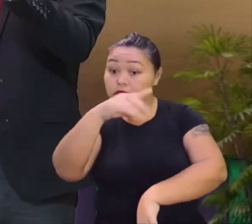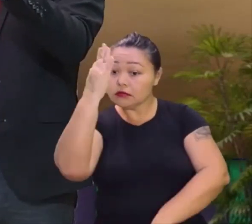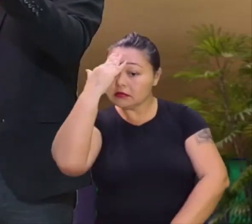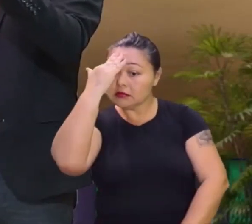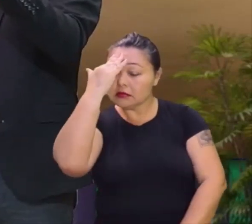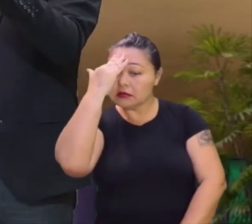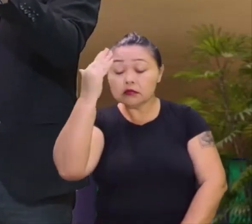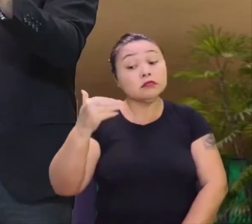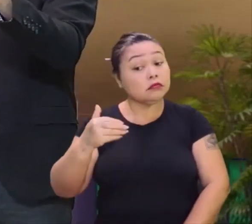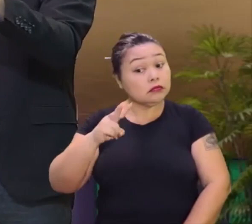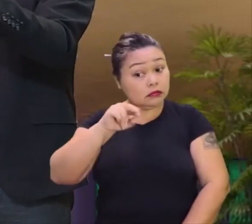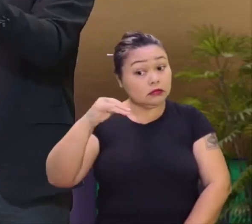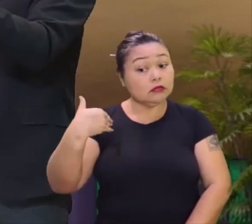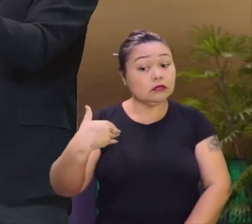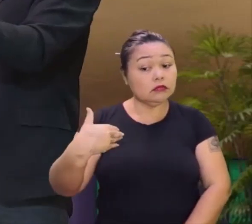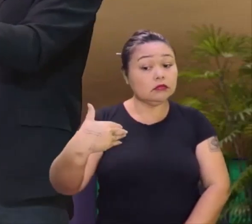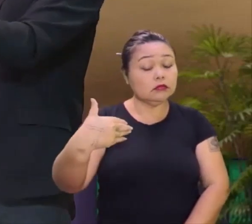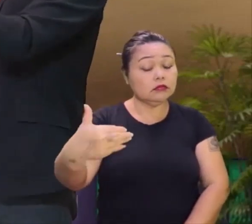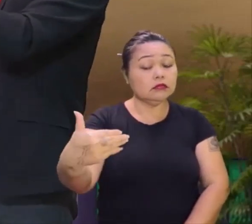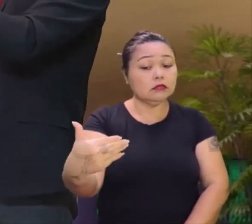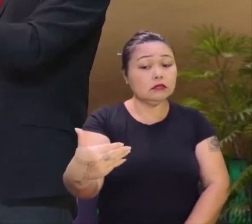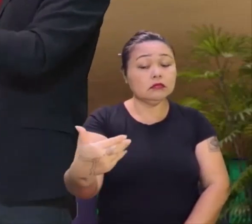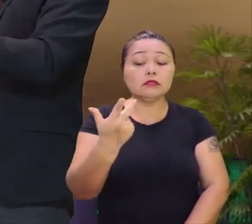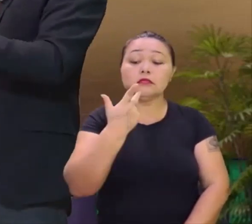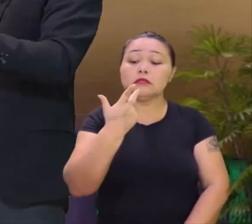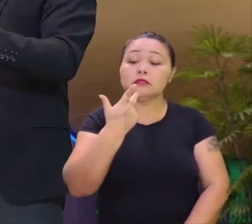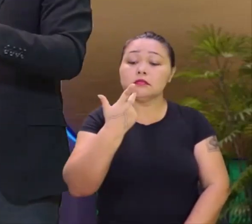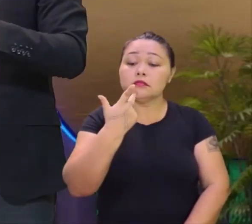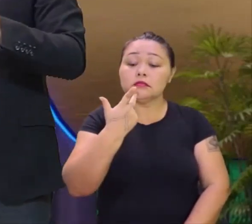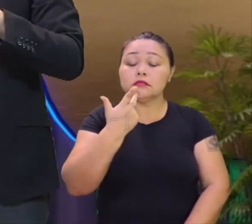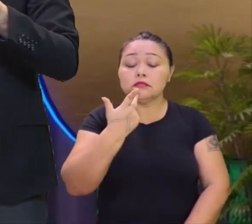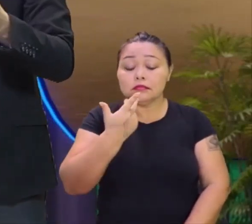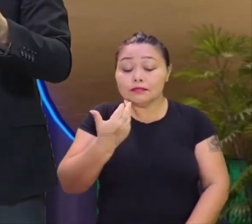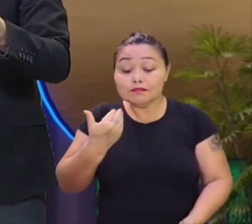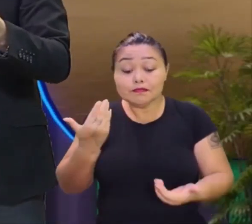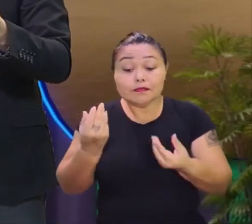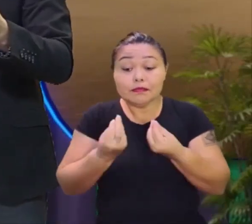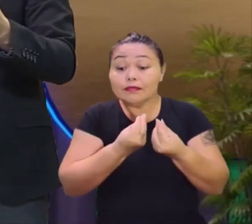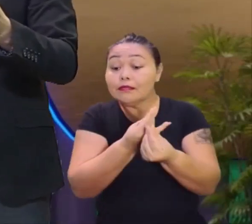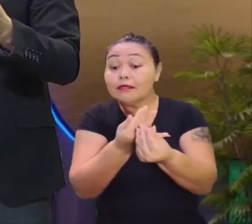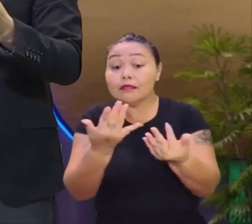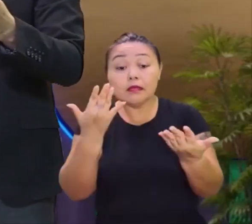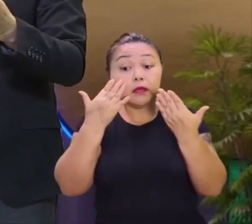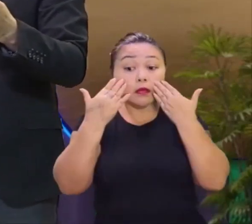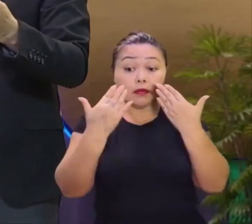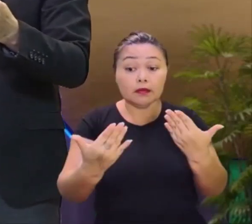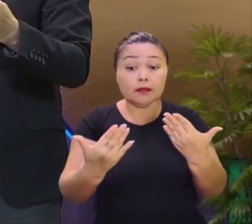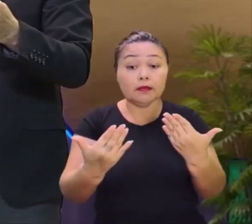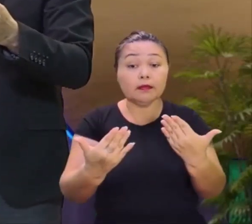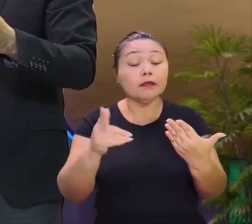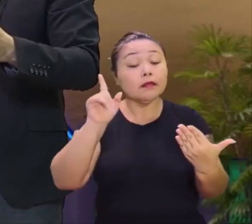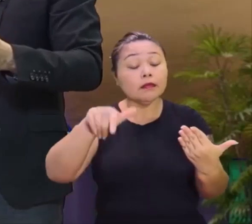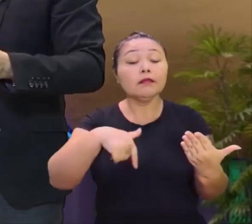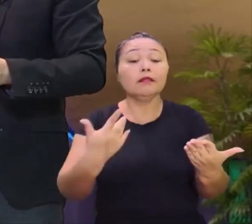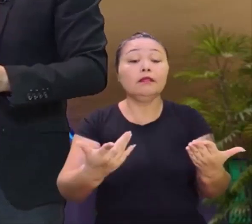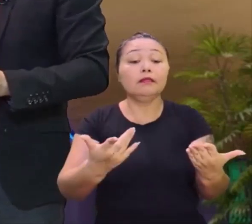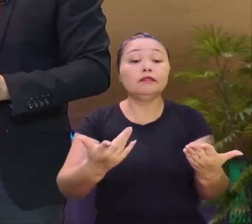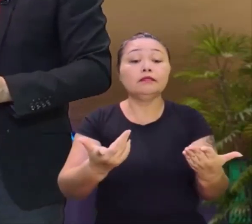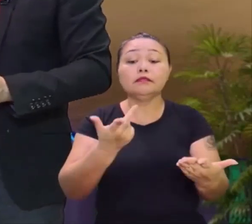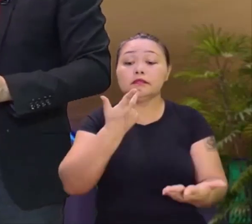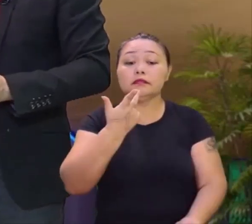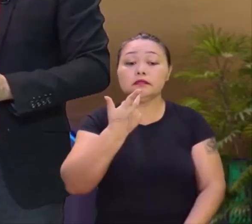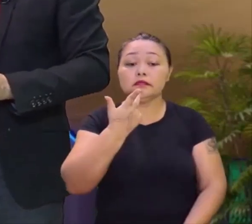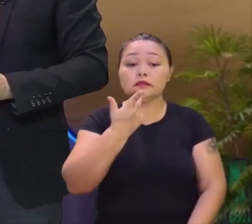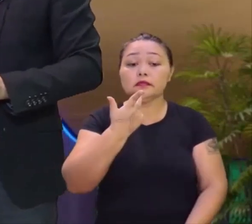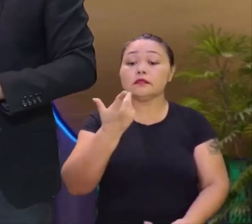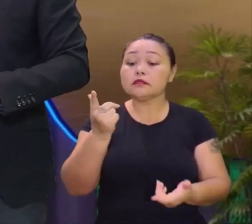Mas a gente vai começar as aulas falando dessas coisas mais físicas. Exato. É isso, Rogério? Com certeza. E quando a